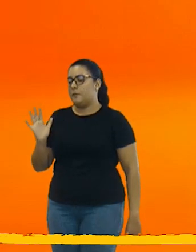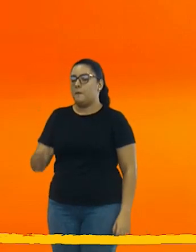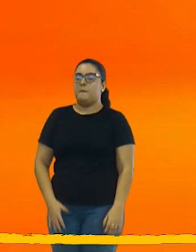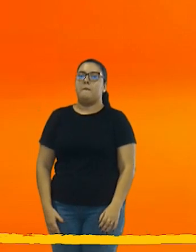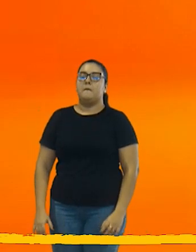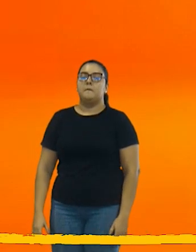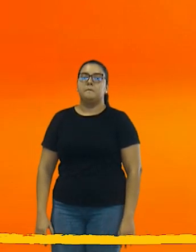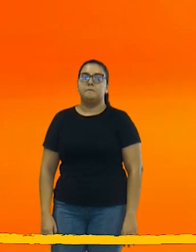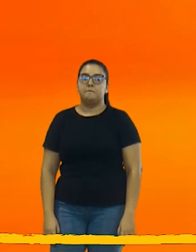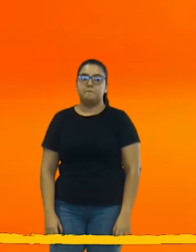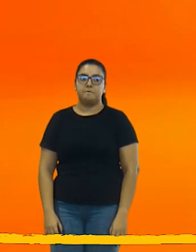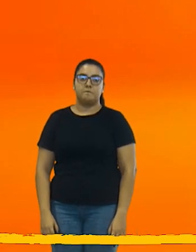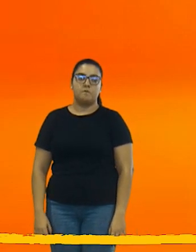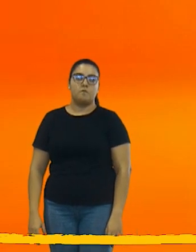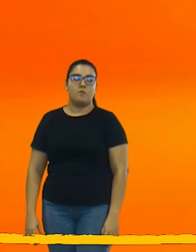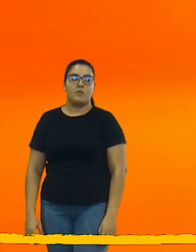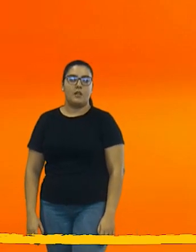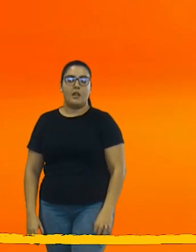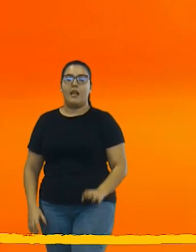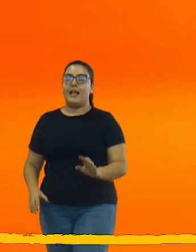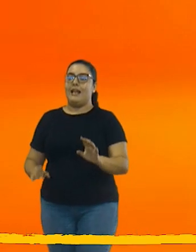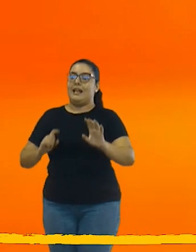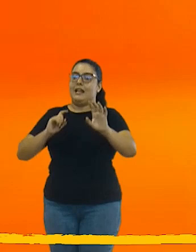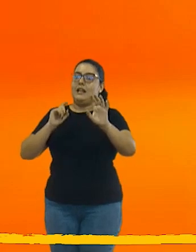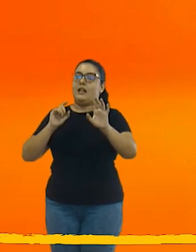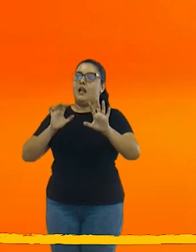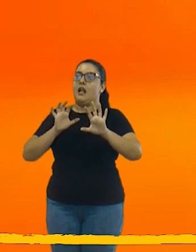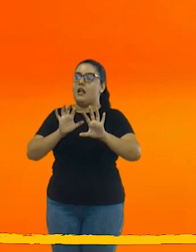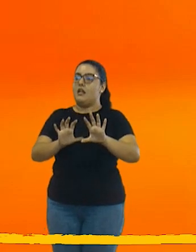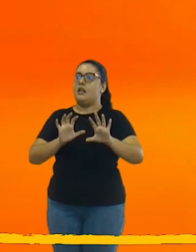naturalismo. É o chamado regionalismo